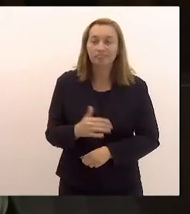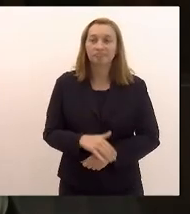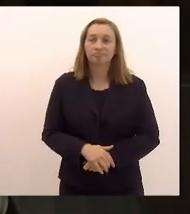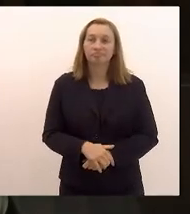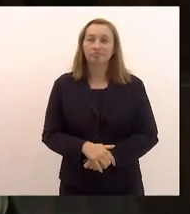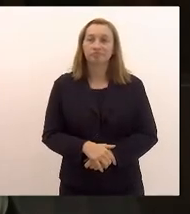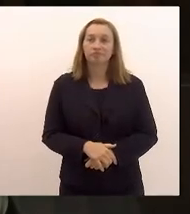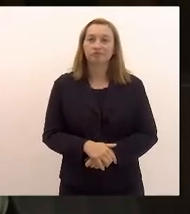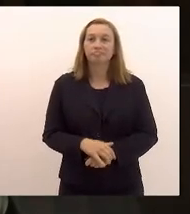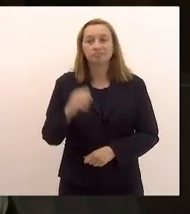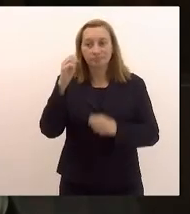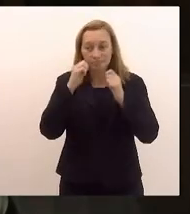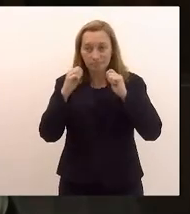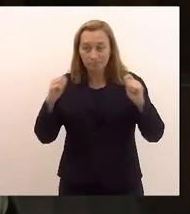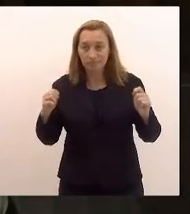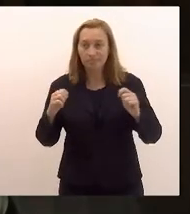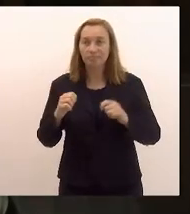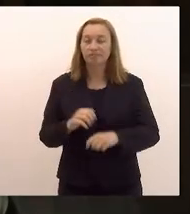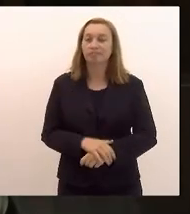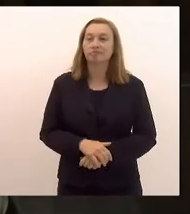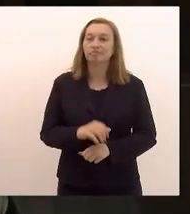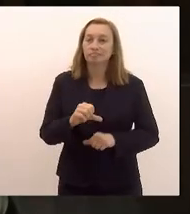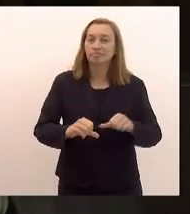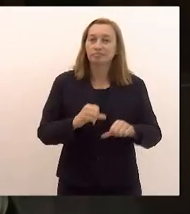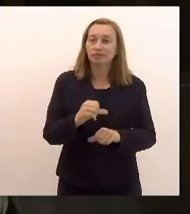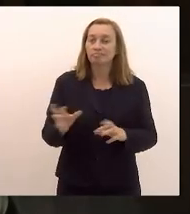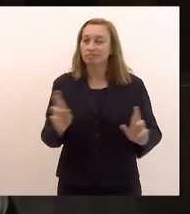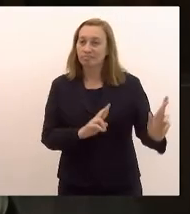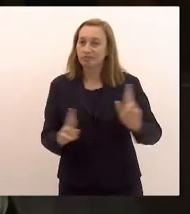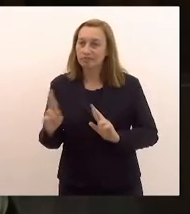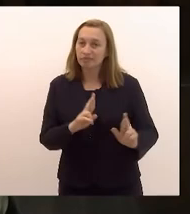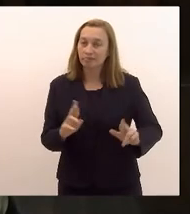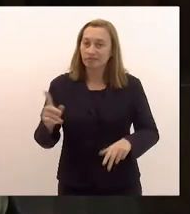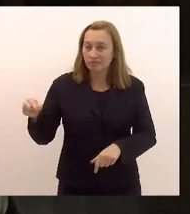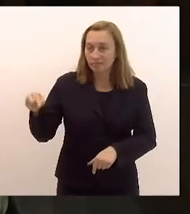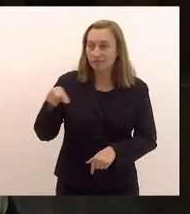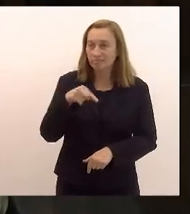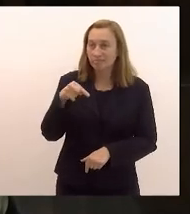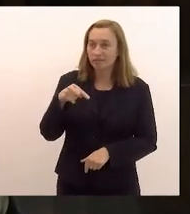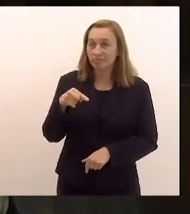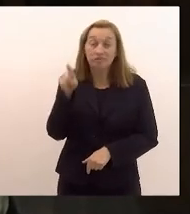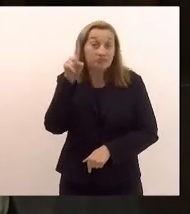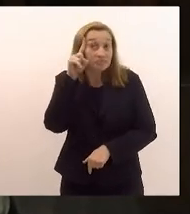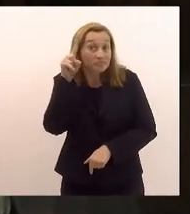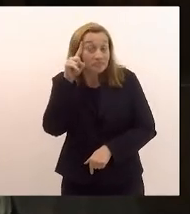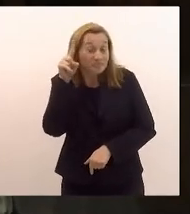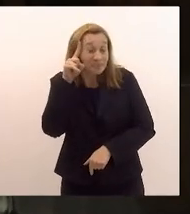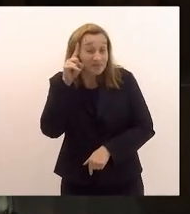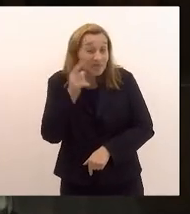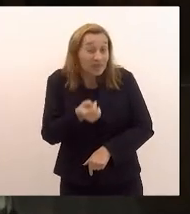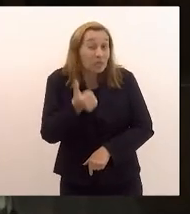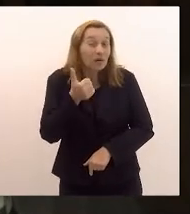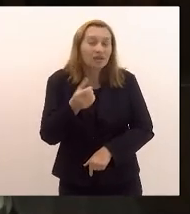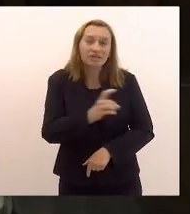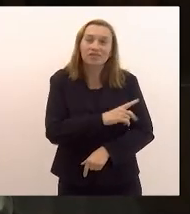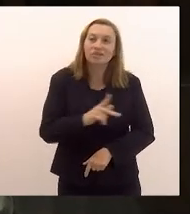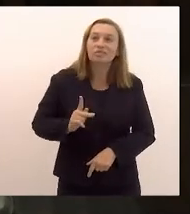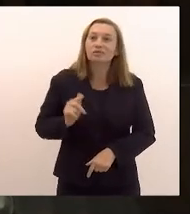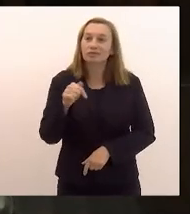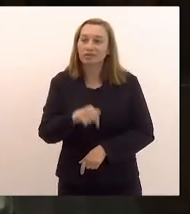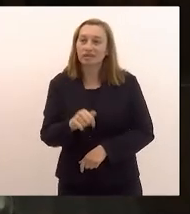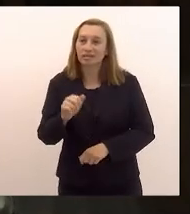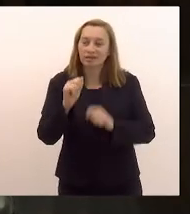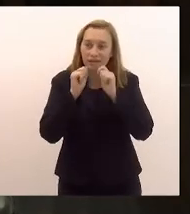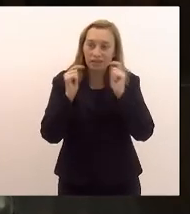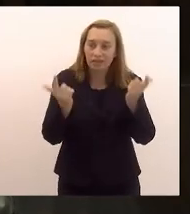foi assessor parlamentar e que muda essa relação da gente vir quase que diariamente quase que diariamente tem um Defensor Público aqui